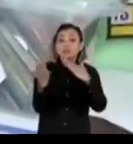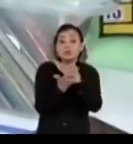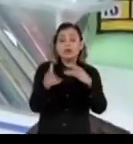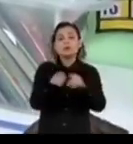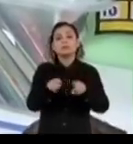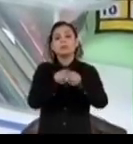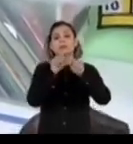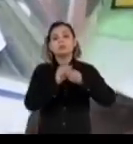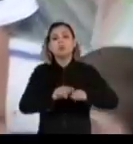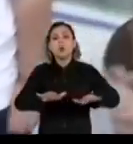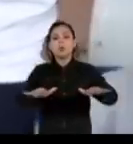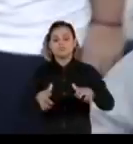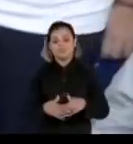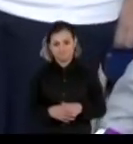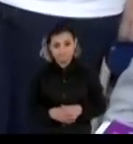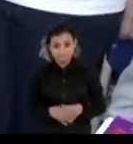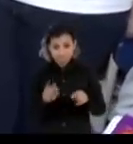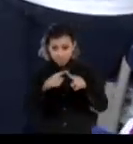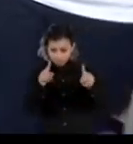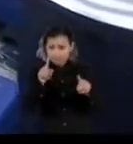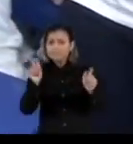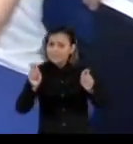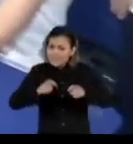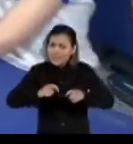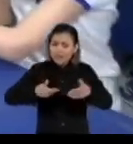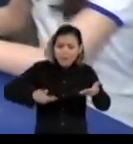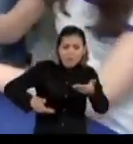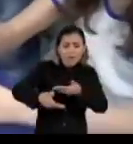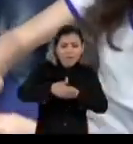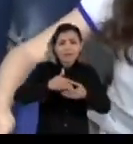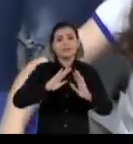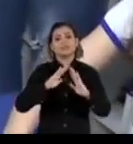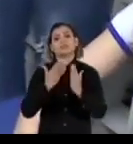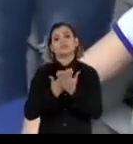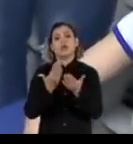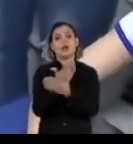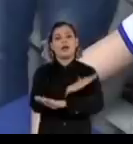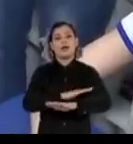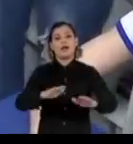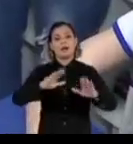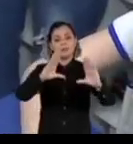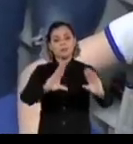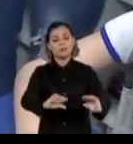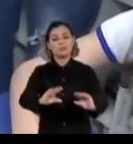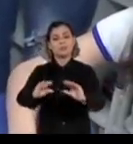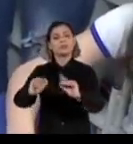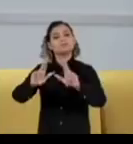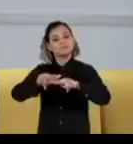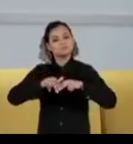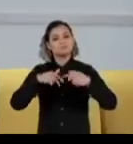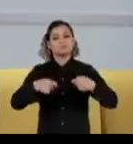ele expandiu. Mas muitos conflitos terminam na escola. E é aí que a escola tem que ter esse olhar.